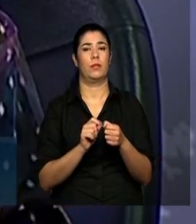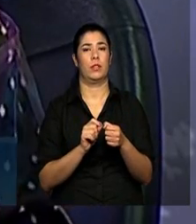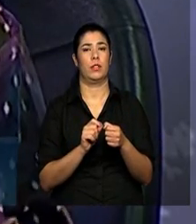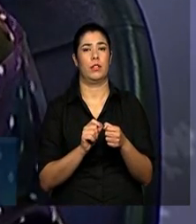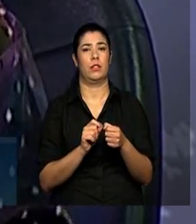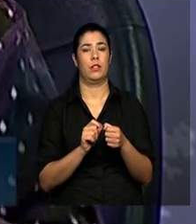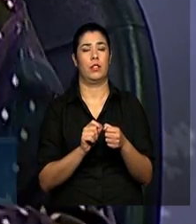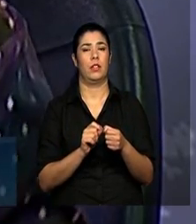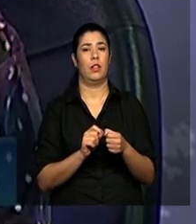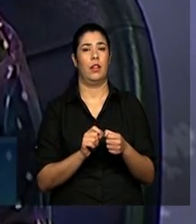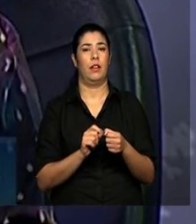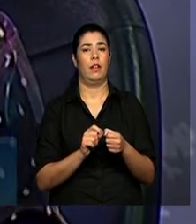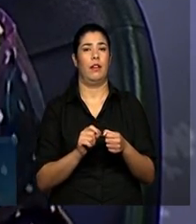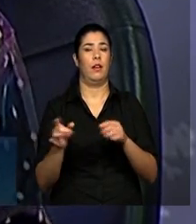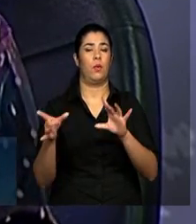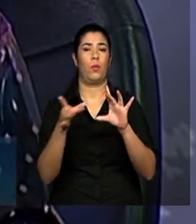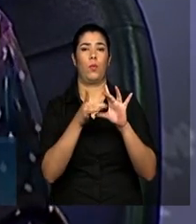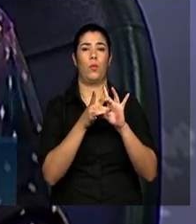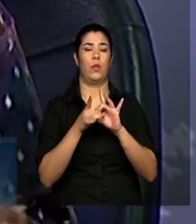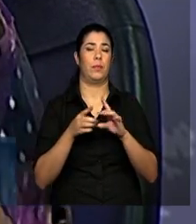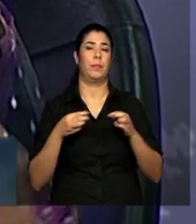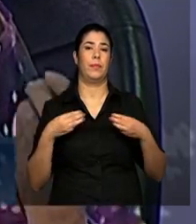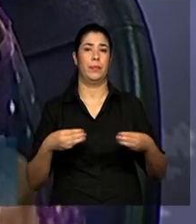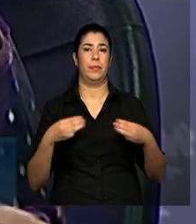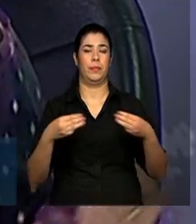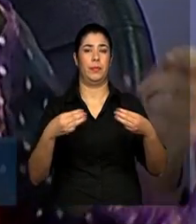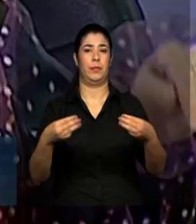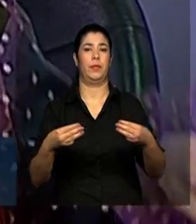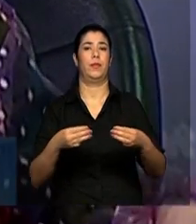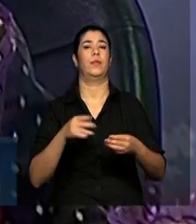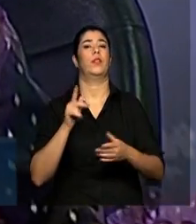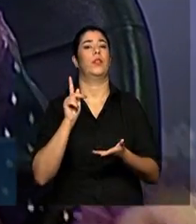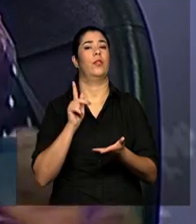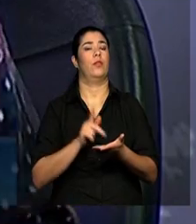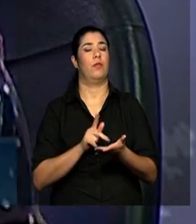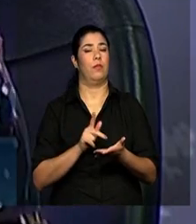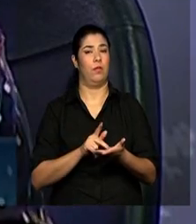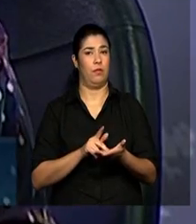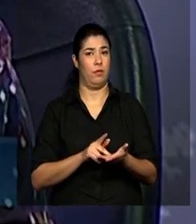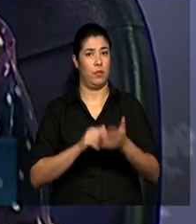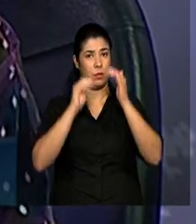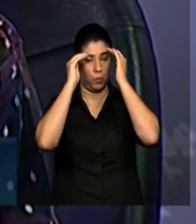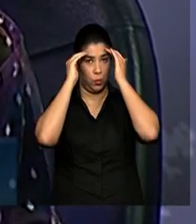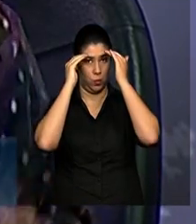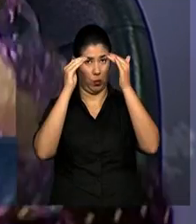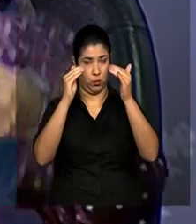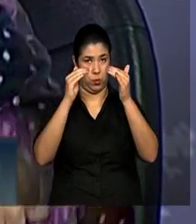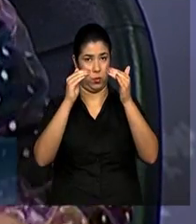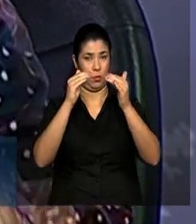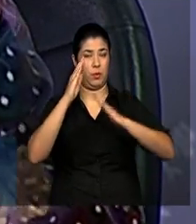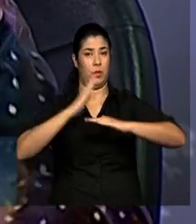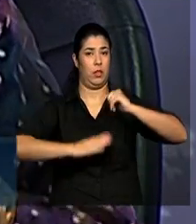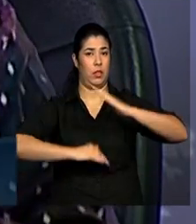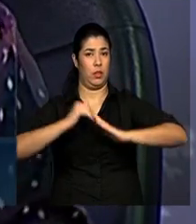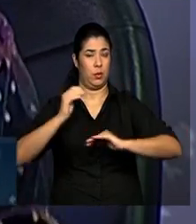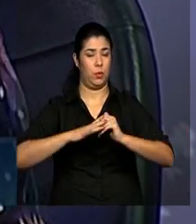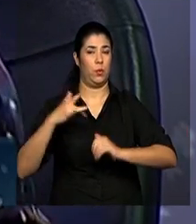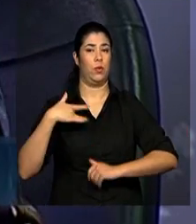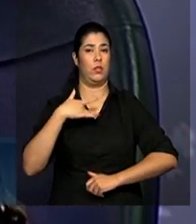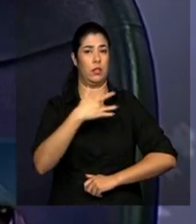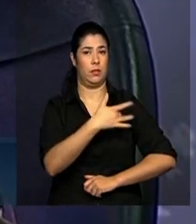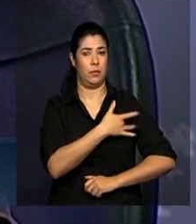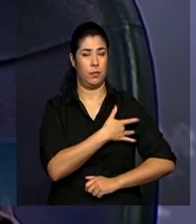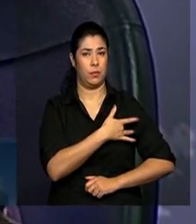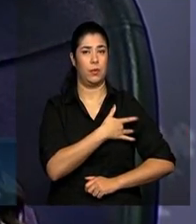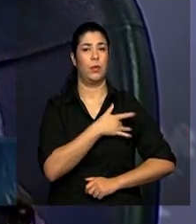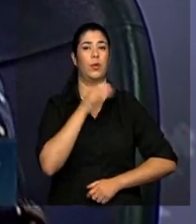para que os ministérios que executam, no caso das ações de saúde, das